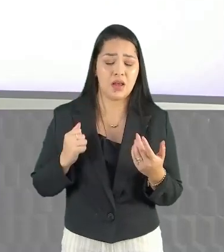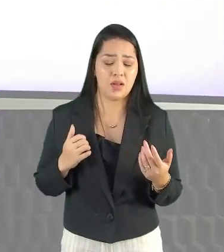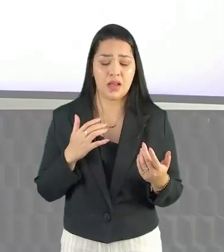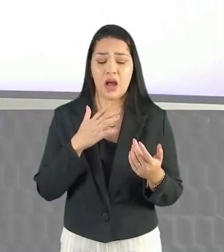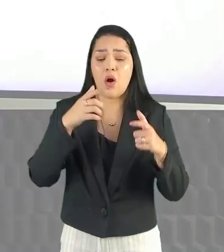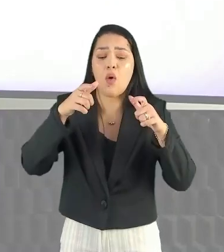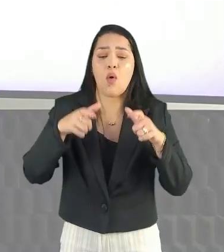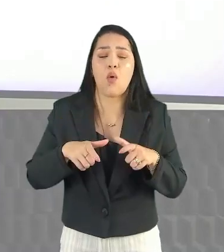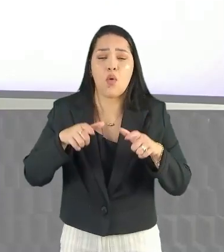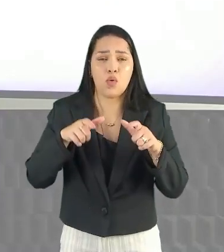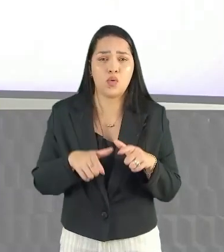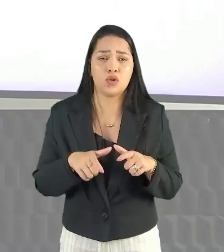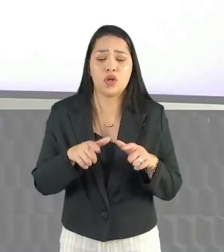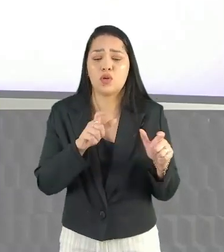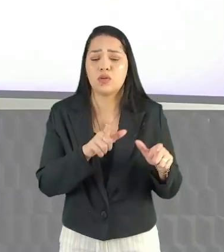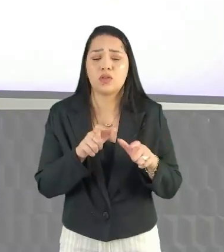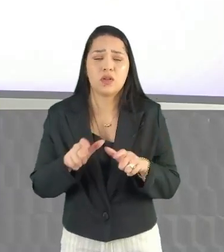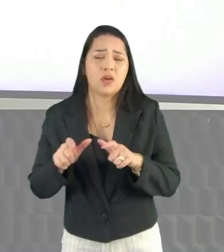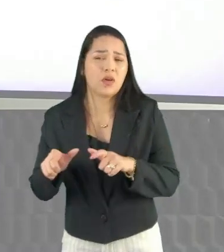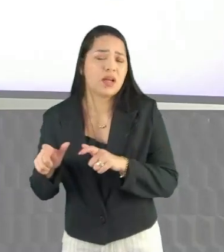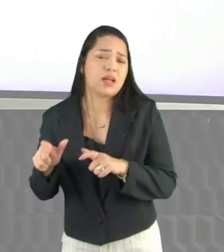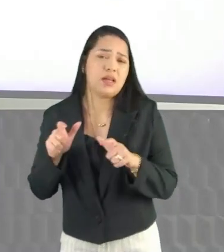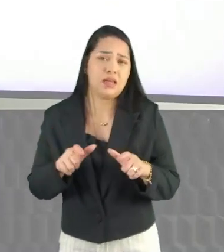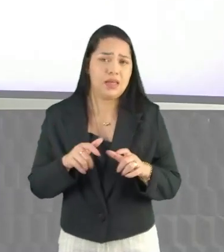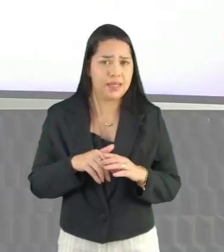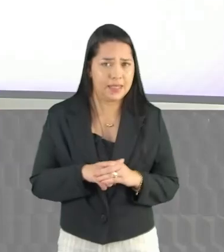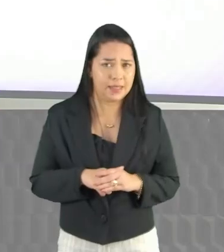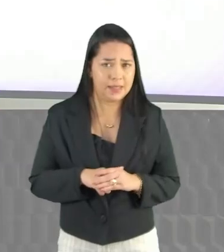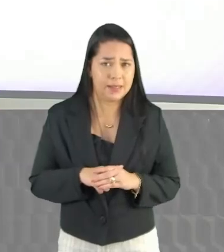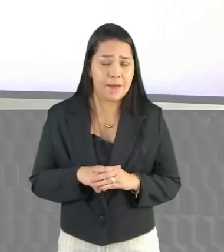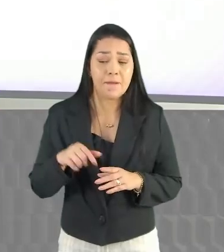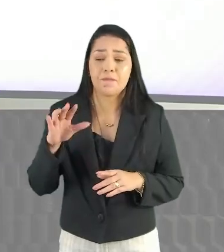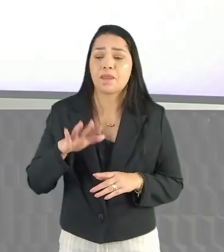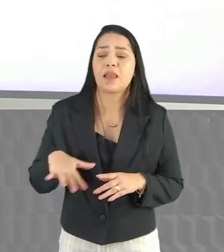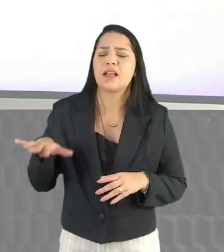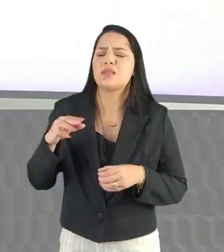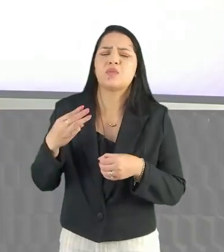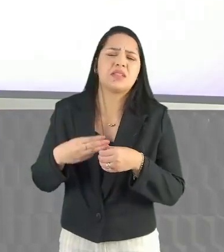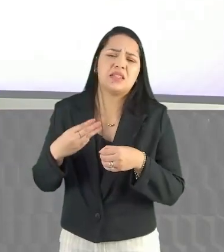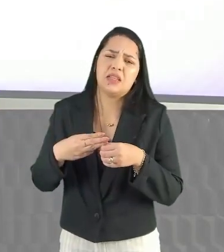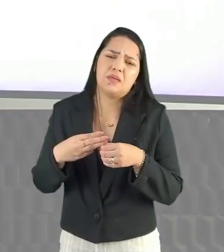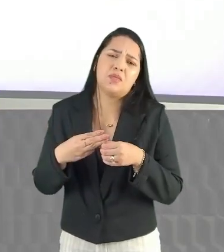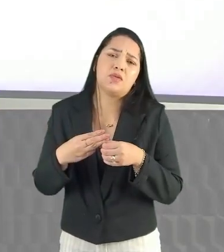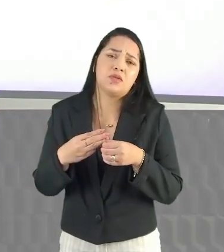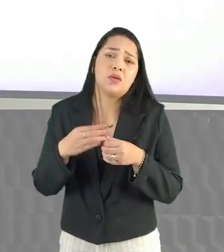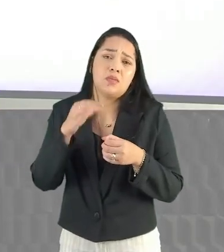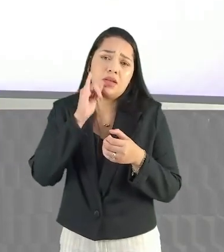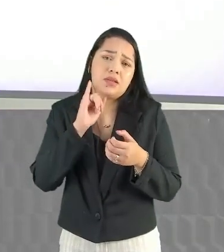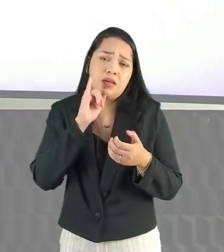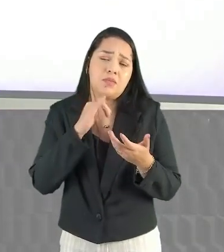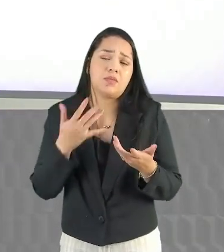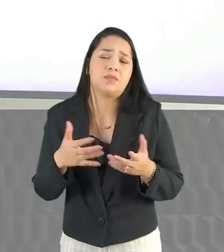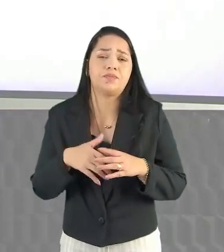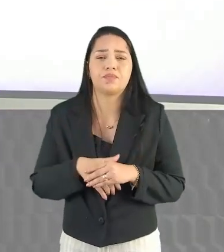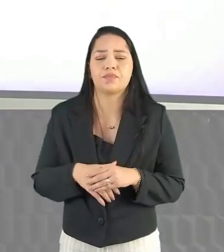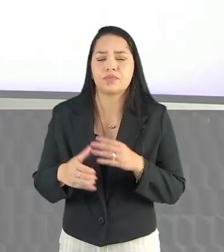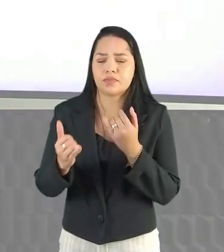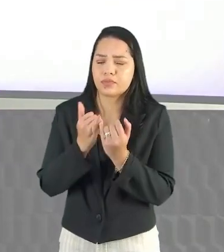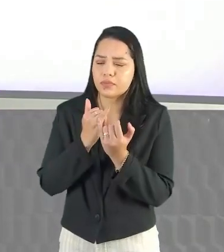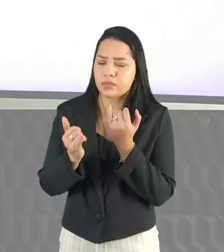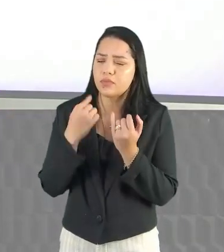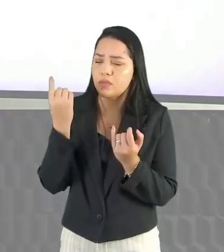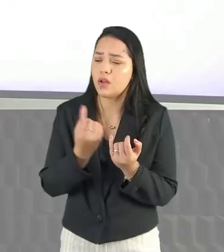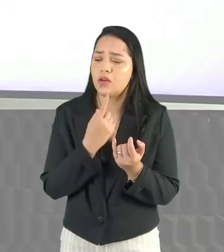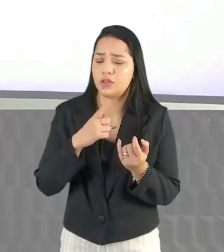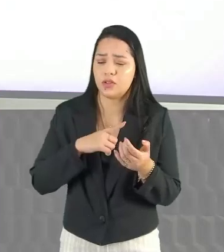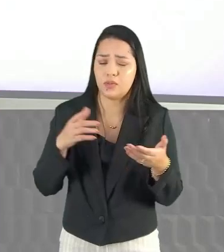principalmente aonde, gente? Nos locais, né? Naqueles, vamos dizer assim, aqueles municípios, era mais ou menos dessa ideia. Parece um pouco com o que nós